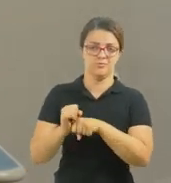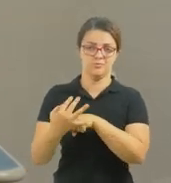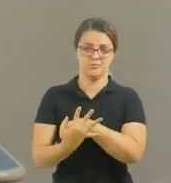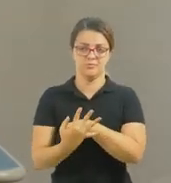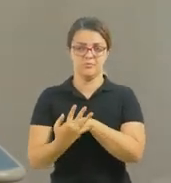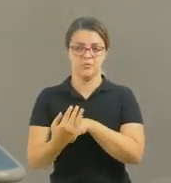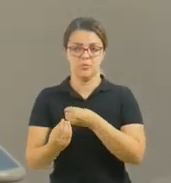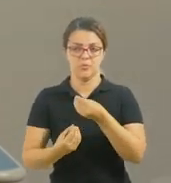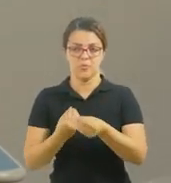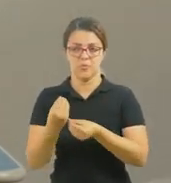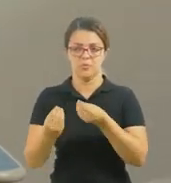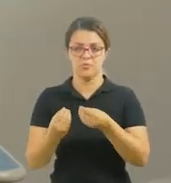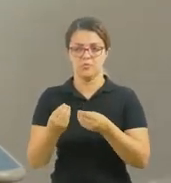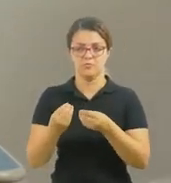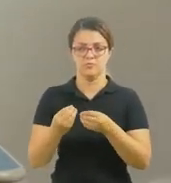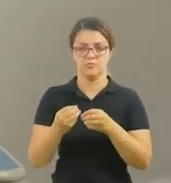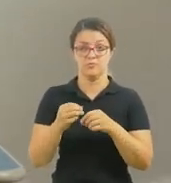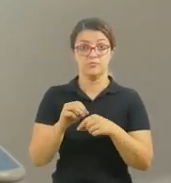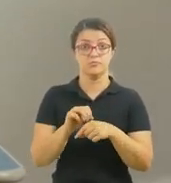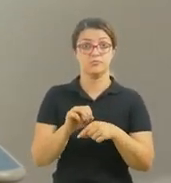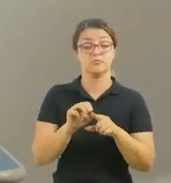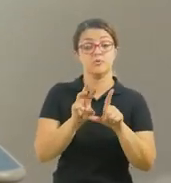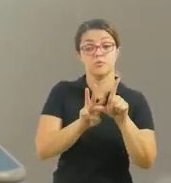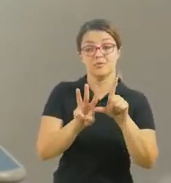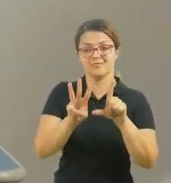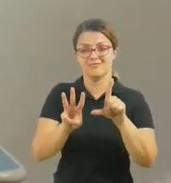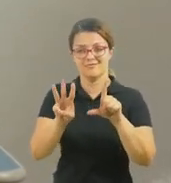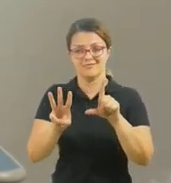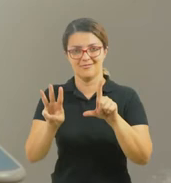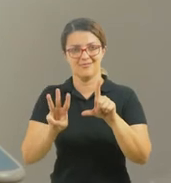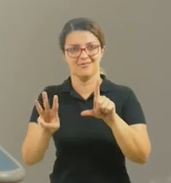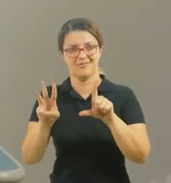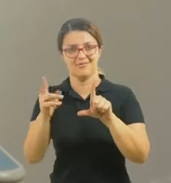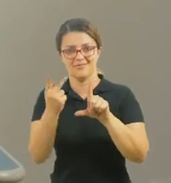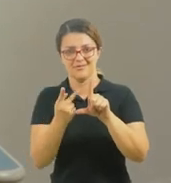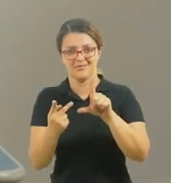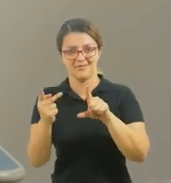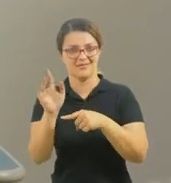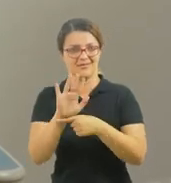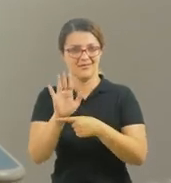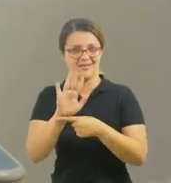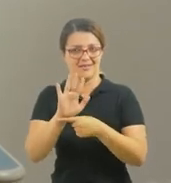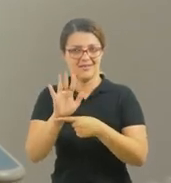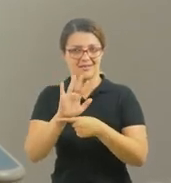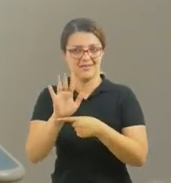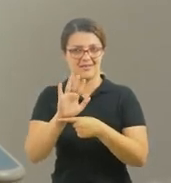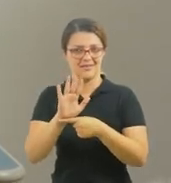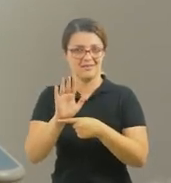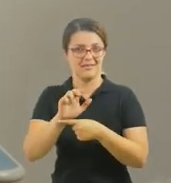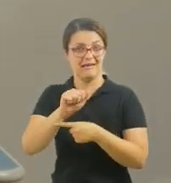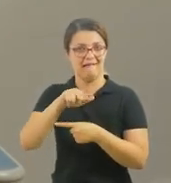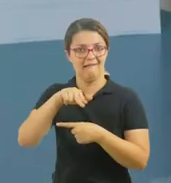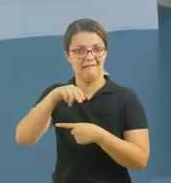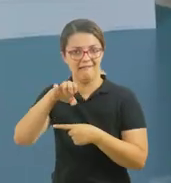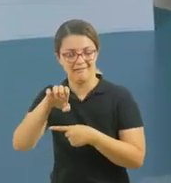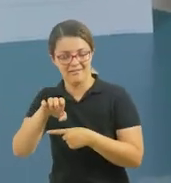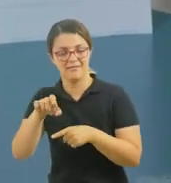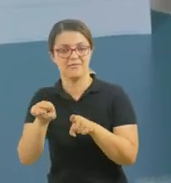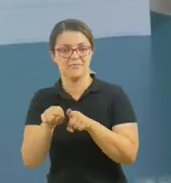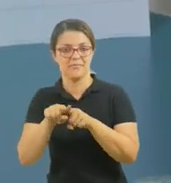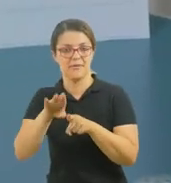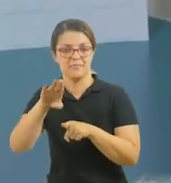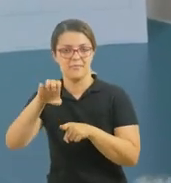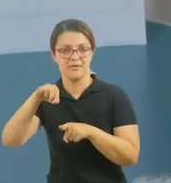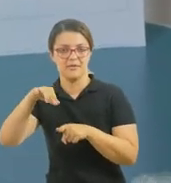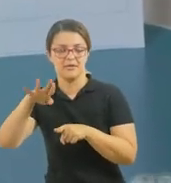para começar, tem o link desse desenho aqui, que é um desenho bem legal da Anne e do Ben. Eles tomando banho,